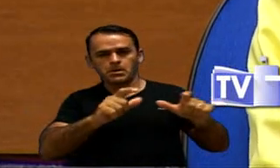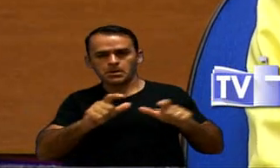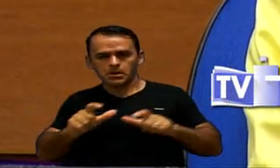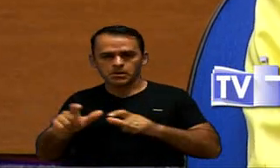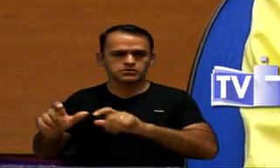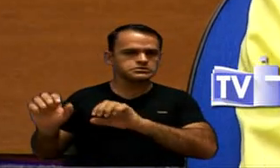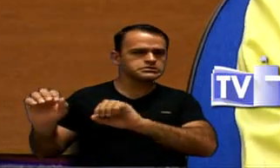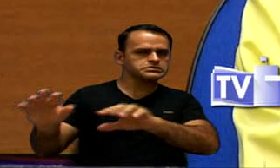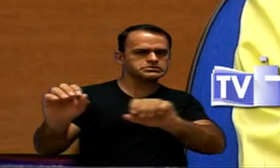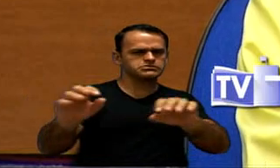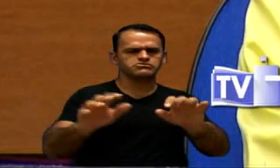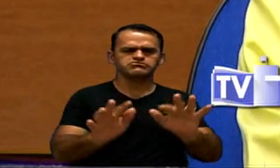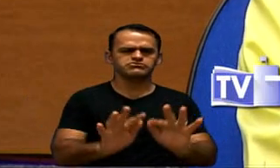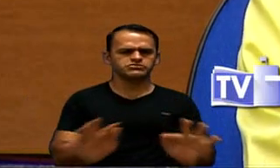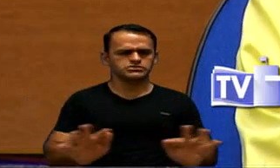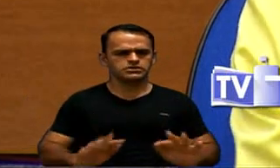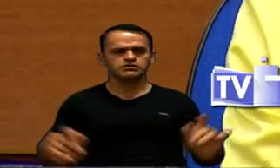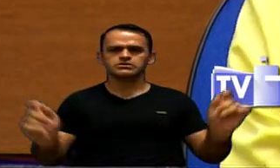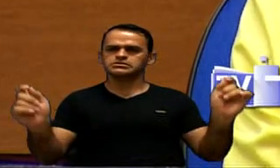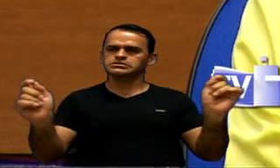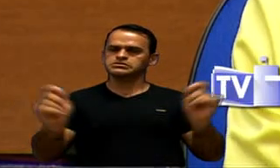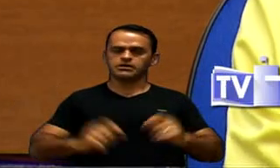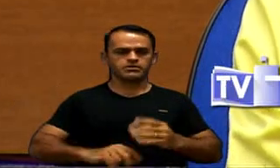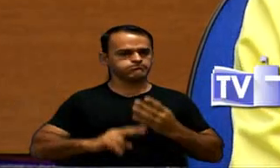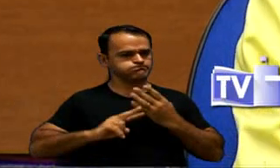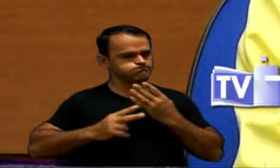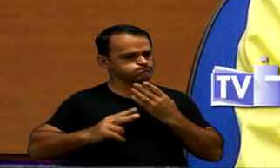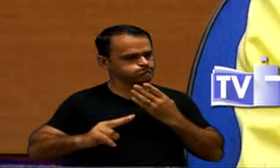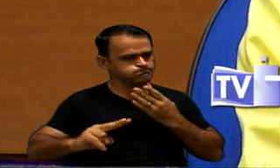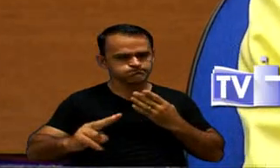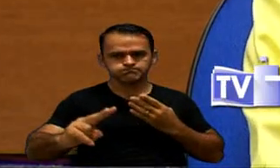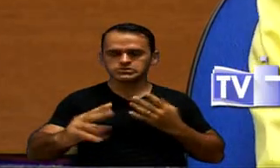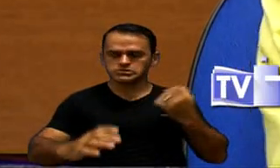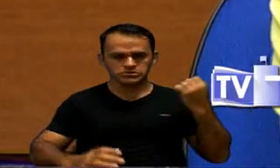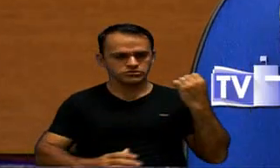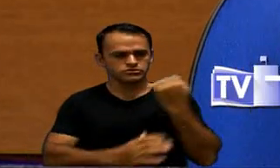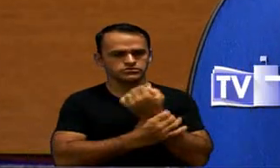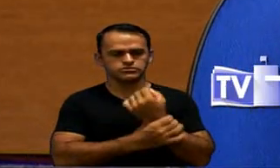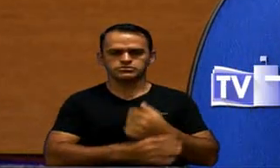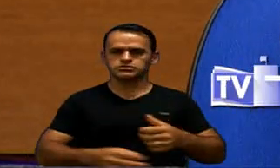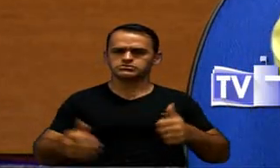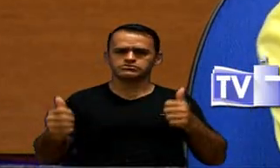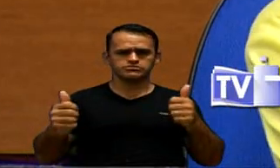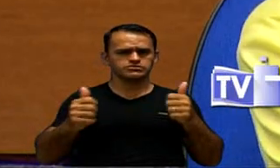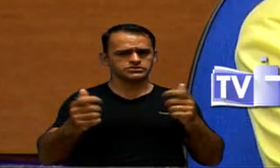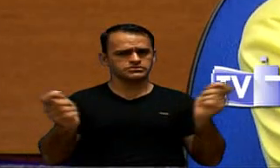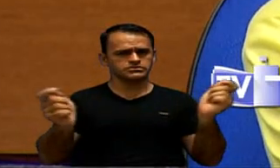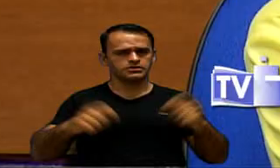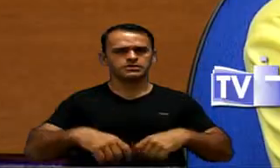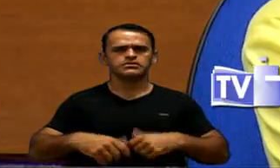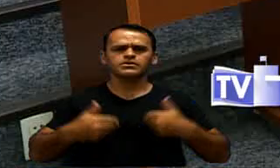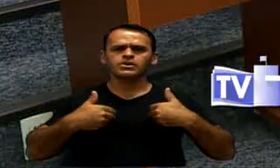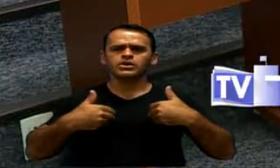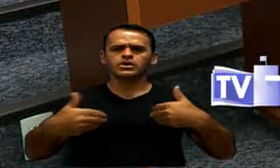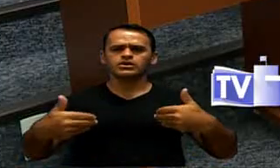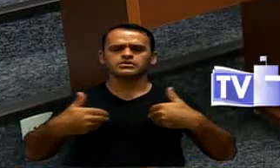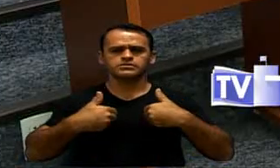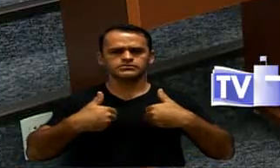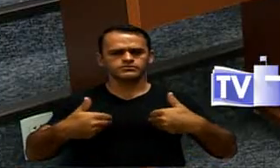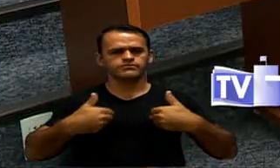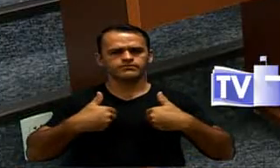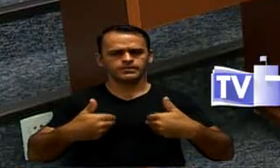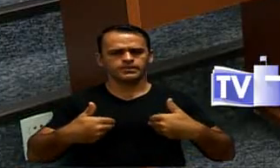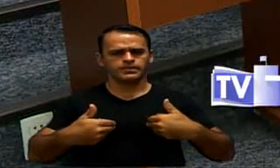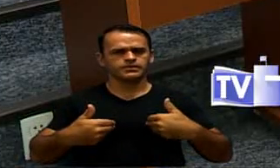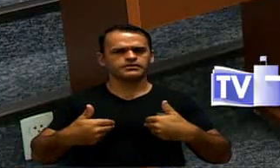são questões simples, mas que dão resultado, assim, uma segurança maior, né? Posso fazer um convite, aproveitando, sim, falando